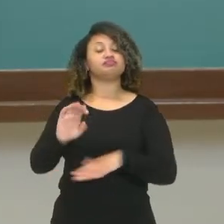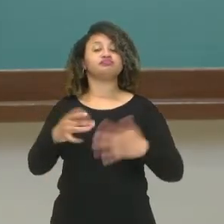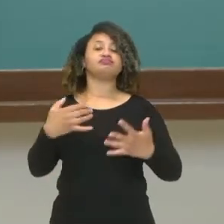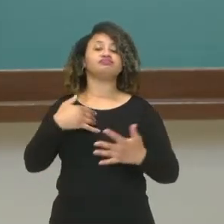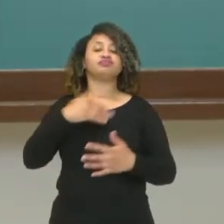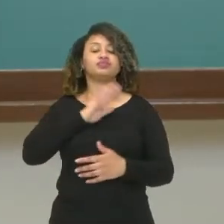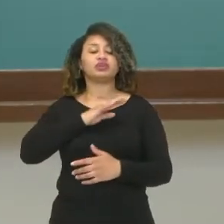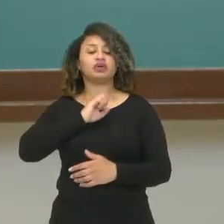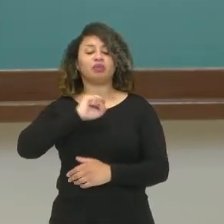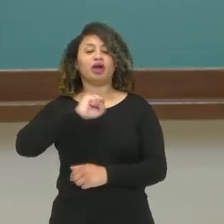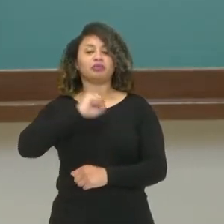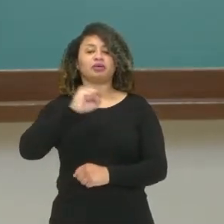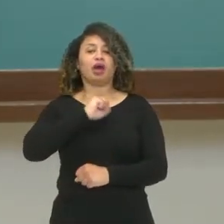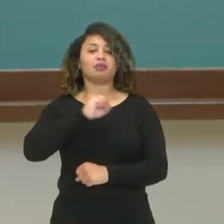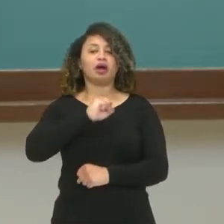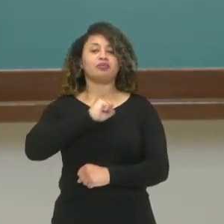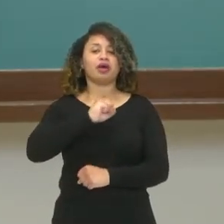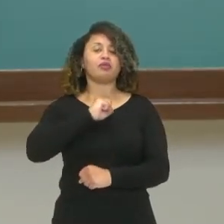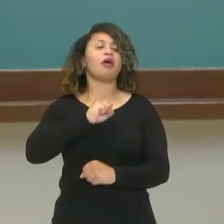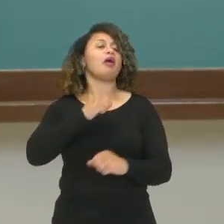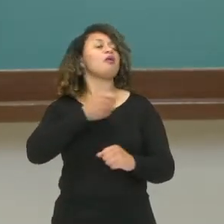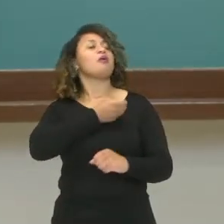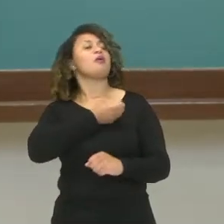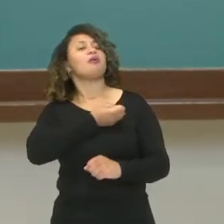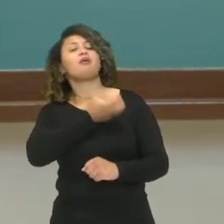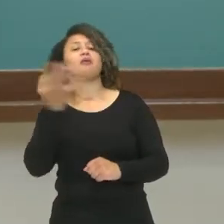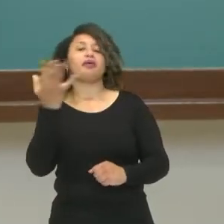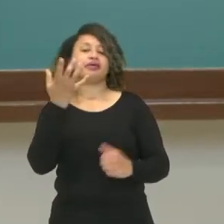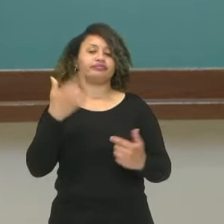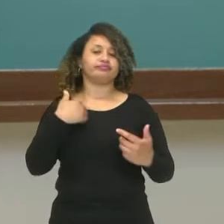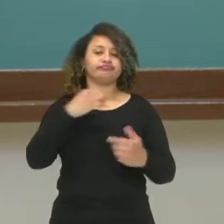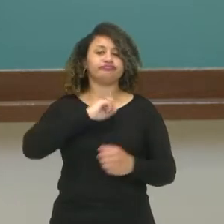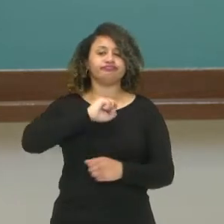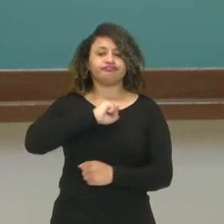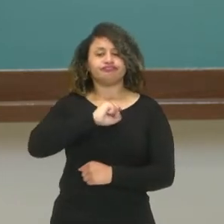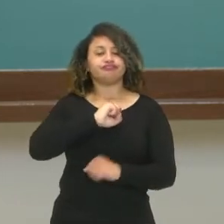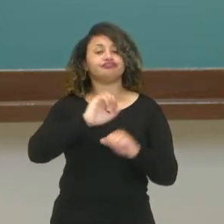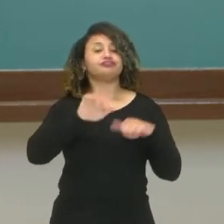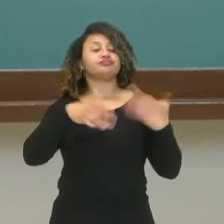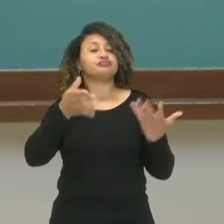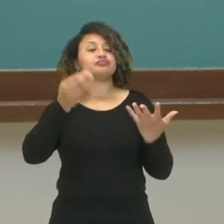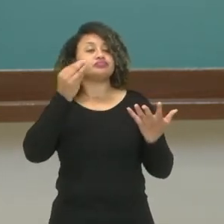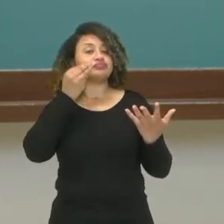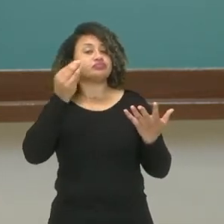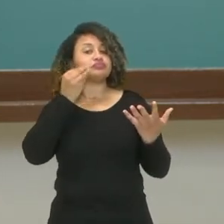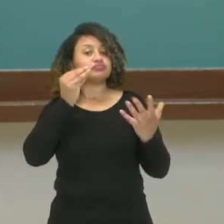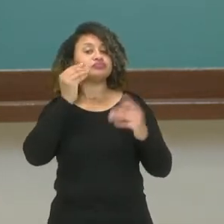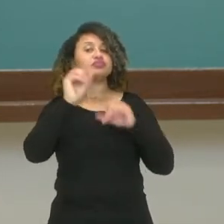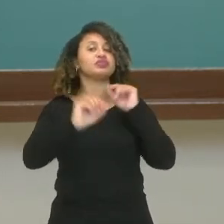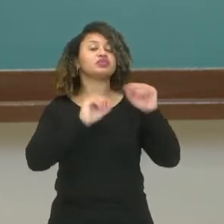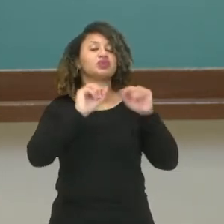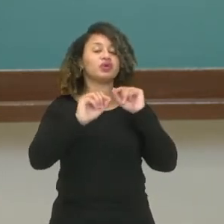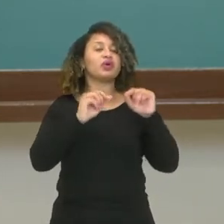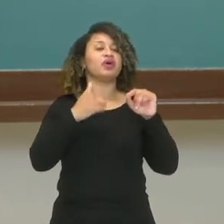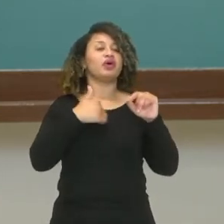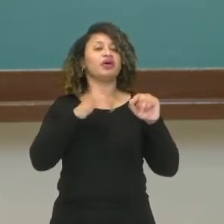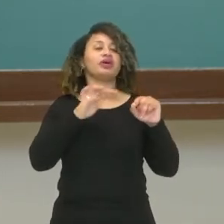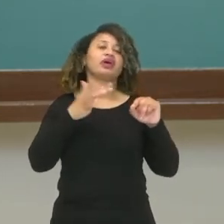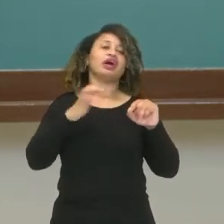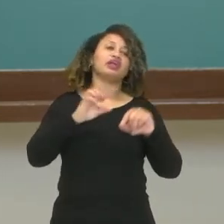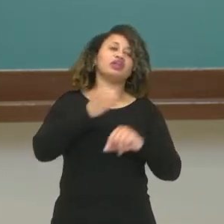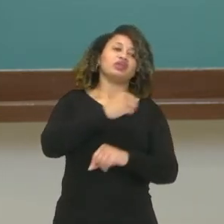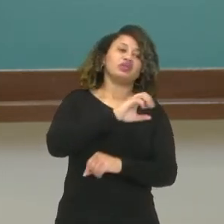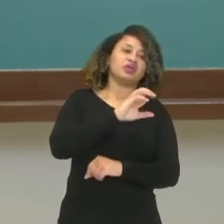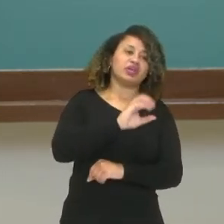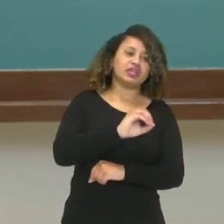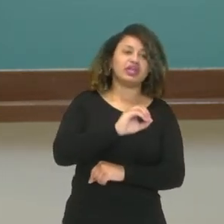gente está falando dos batimentos, né? Da nossa frequência dos batimentos cardíacos. Então, a gente vai tentar elevar essa frequência a 80% a